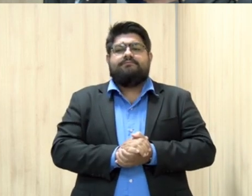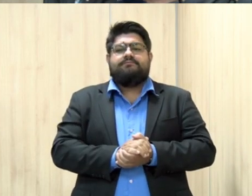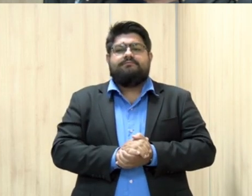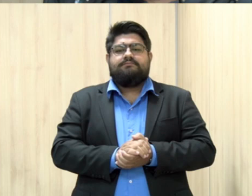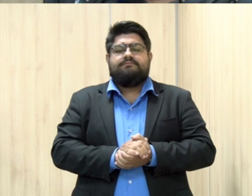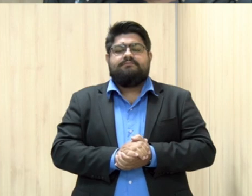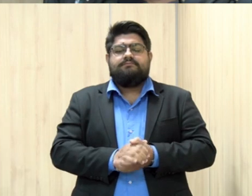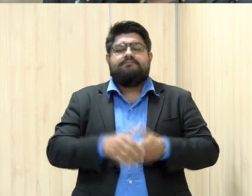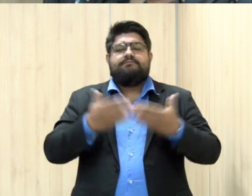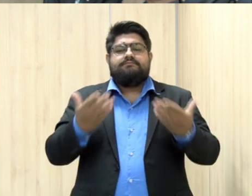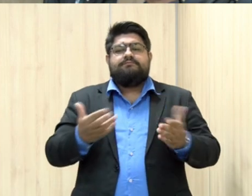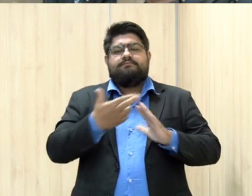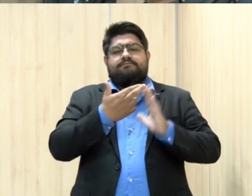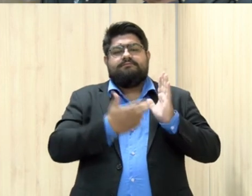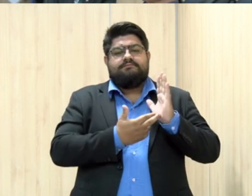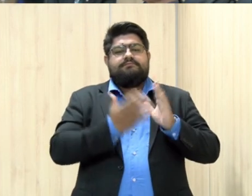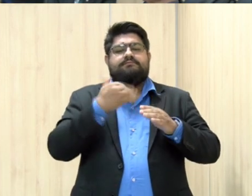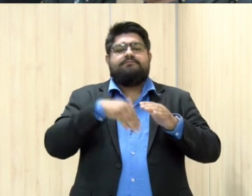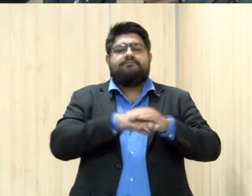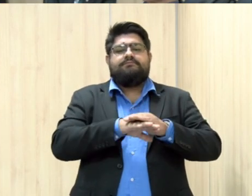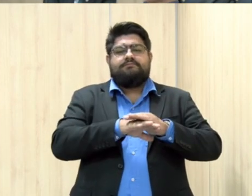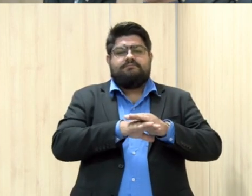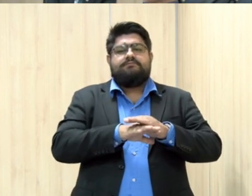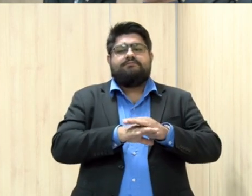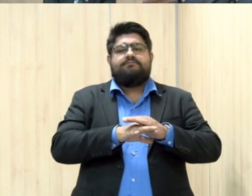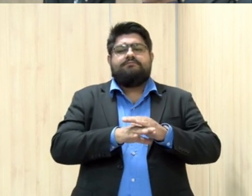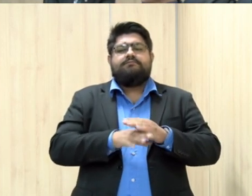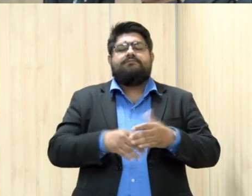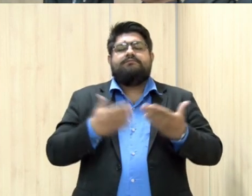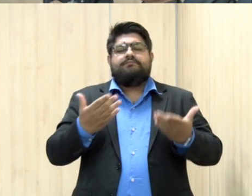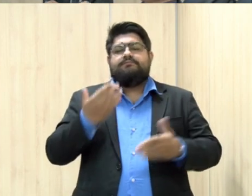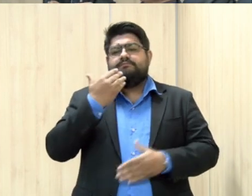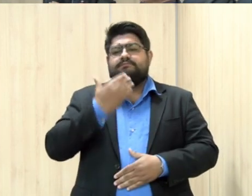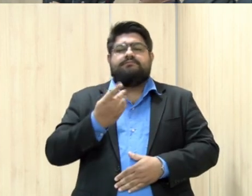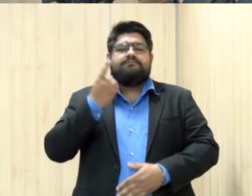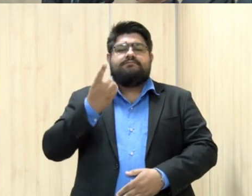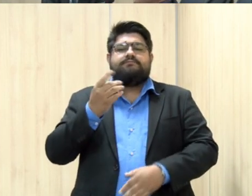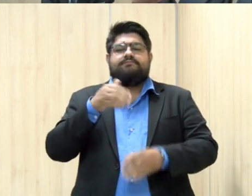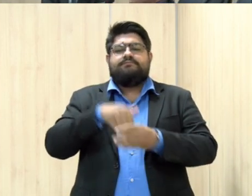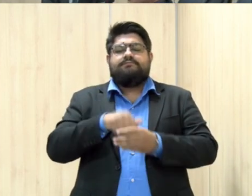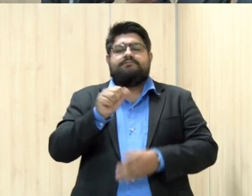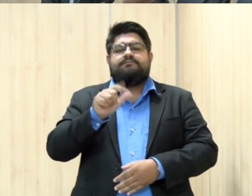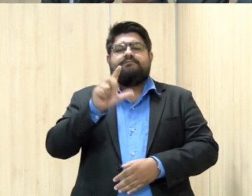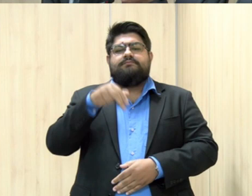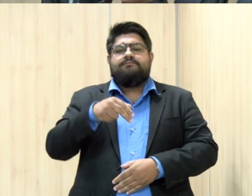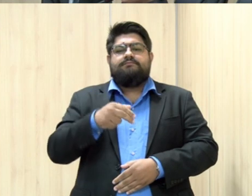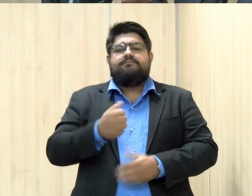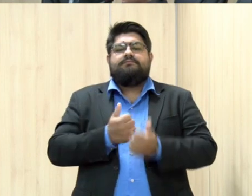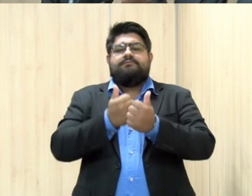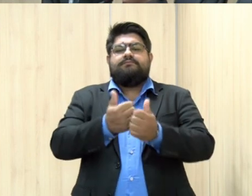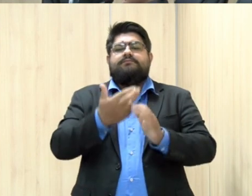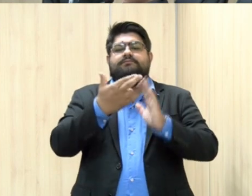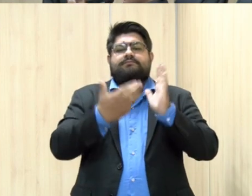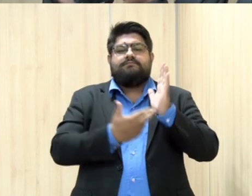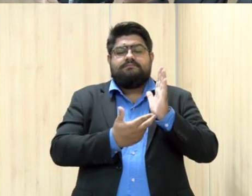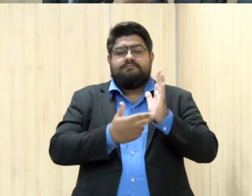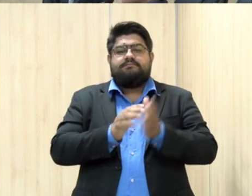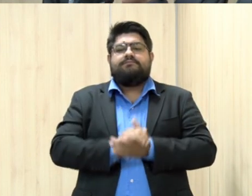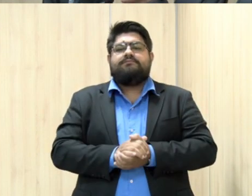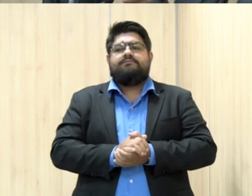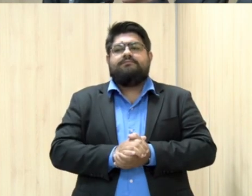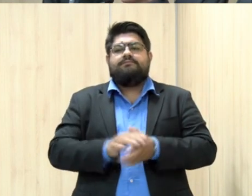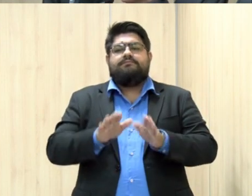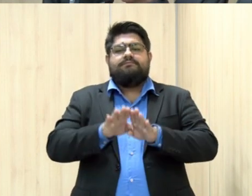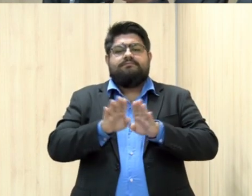o voto relator pelo arquivamento da matéria pergunto como vota Deputado o Alan Queiroz voto com relator Presidente refazendo